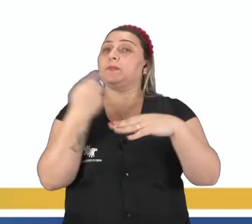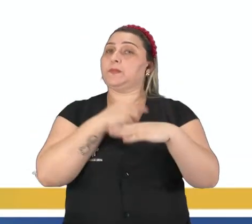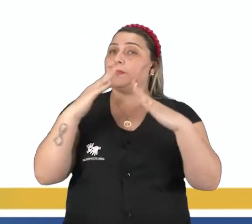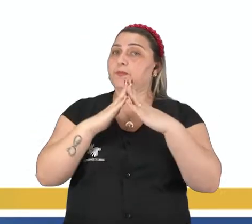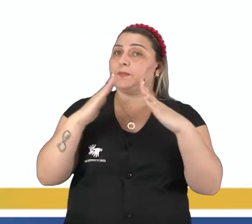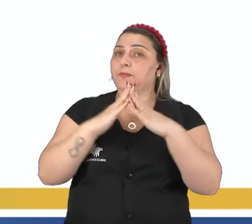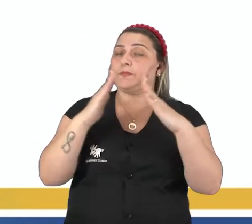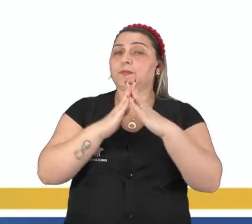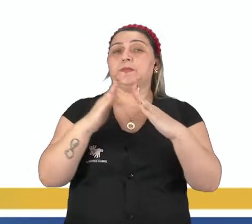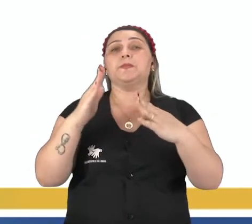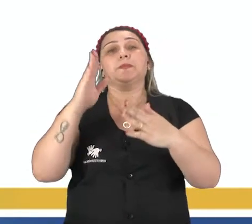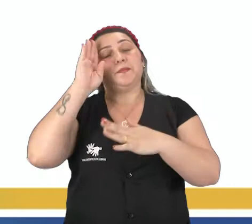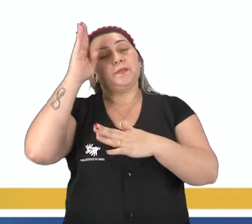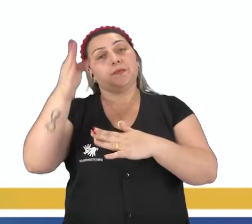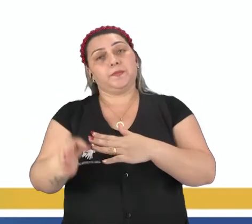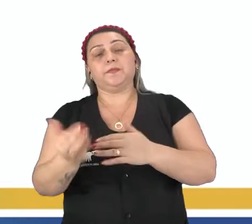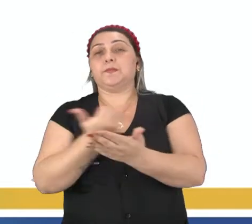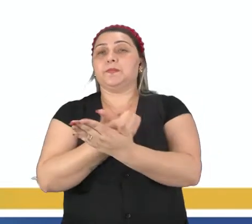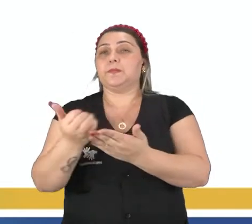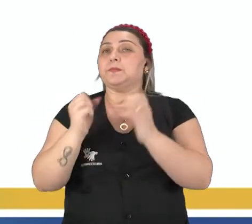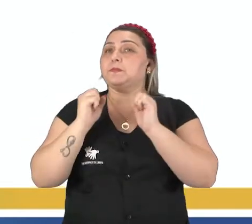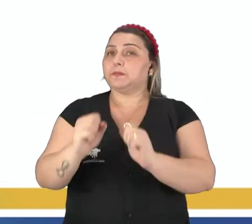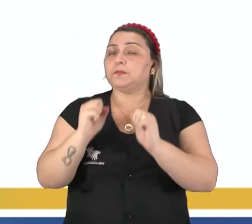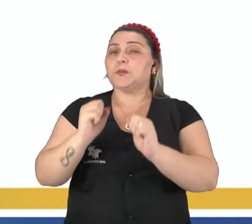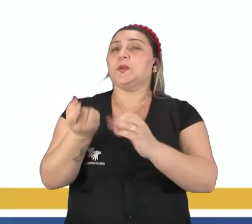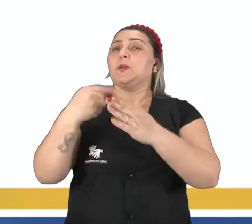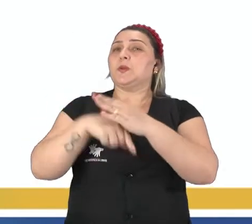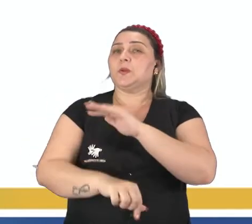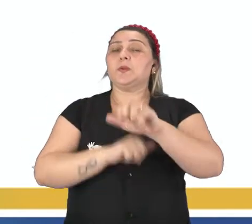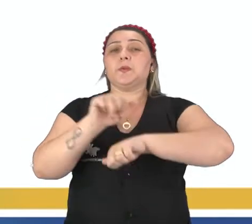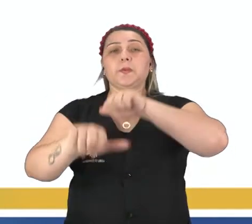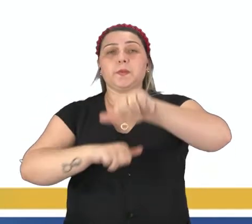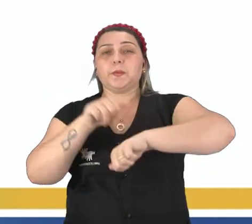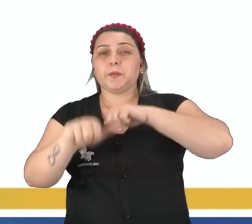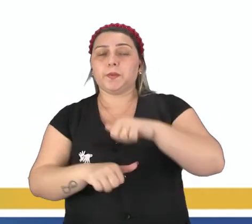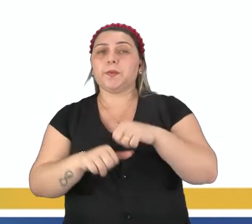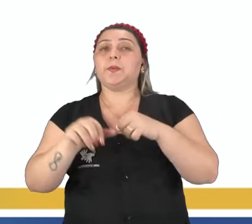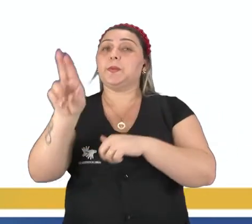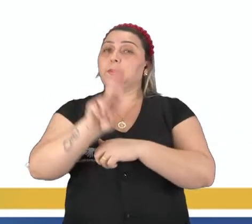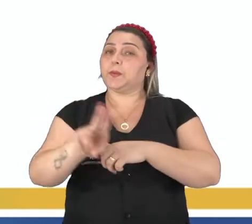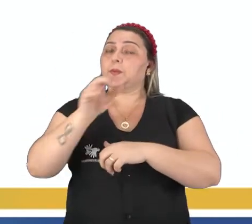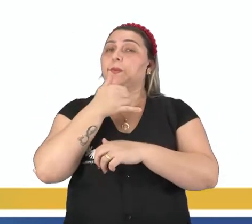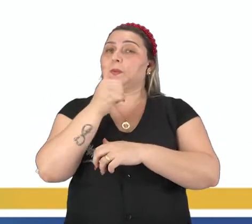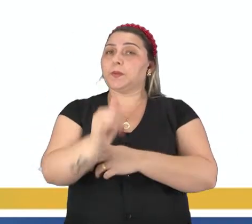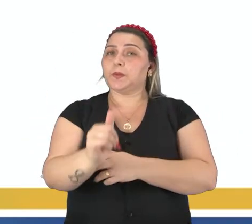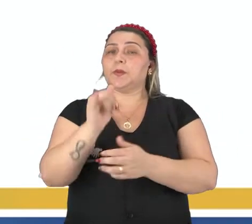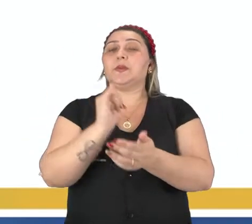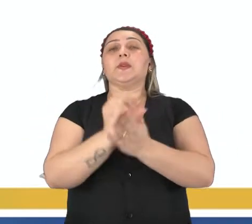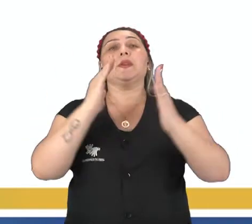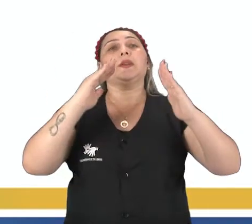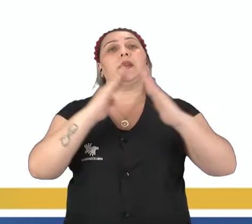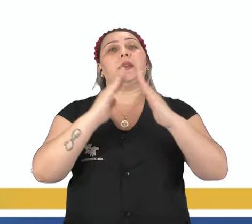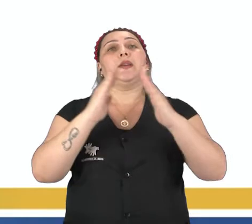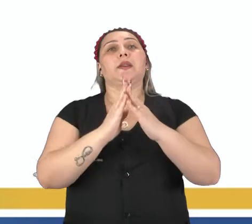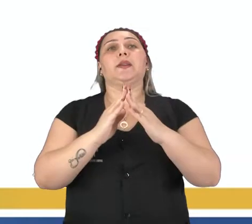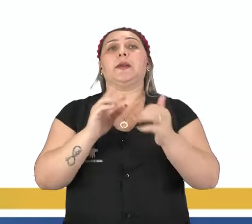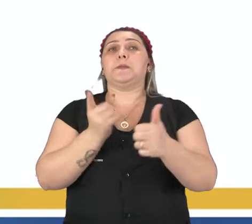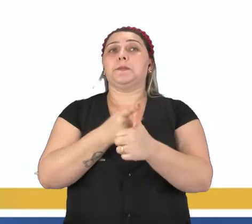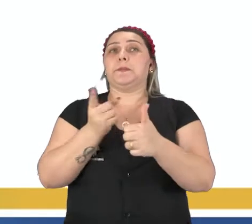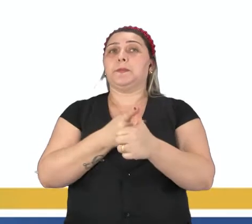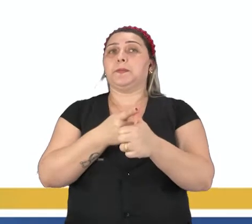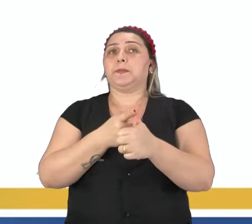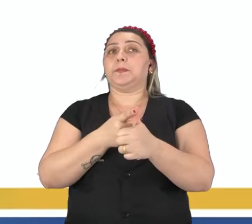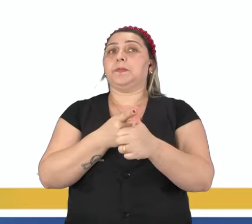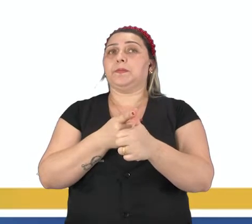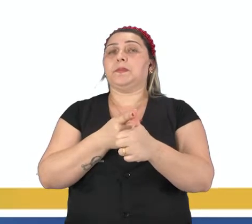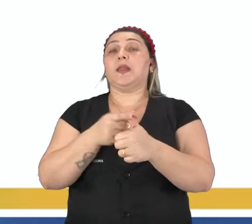residência. As principais ações que podem provocar profundas mudanças no consumo de energia residencial são. Então, a primeira